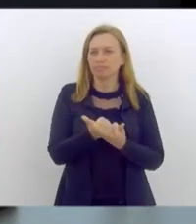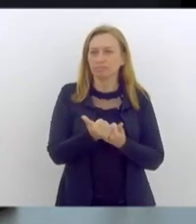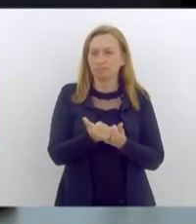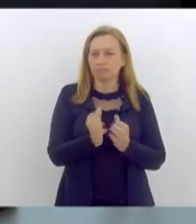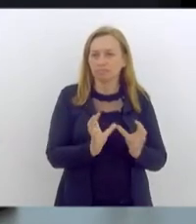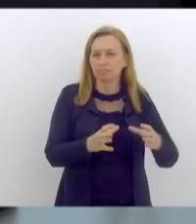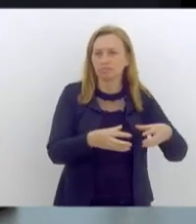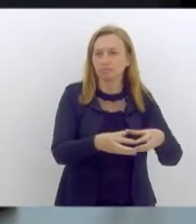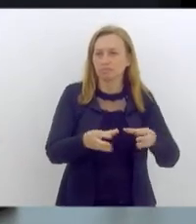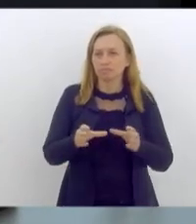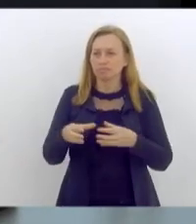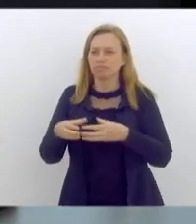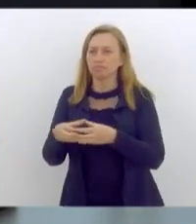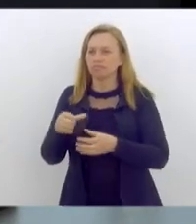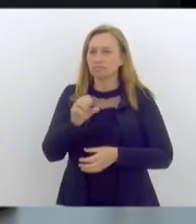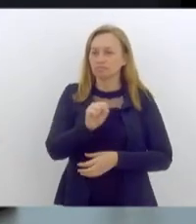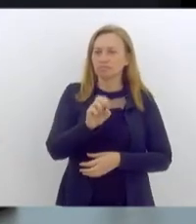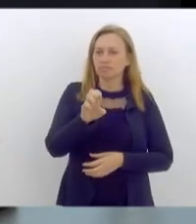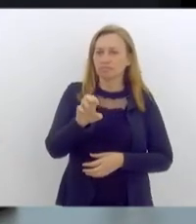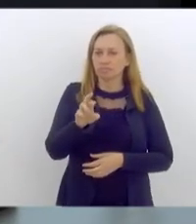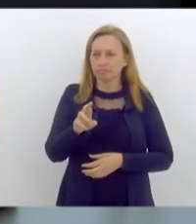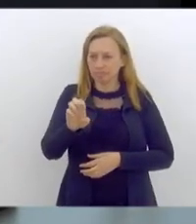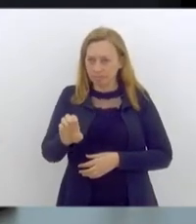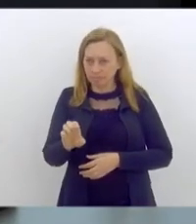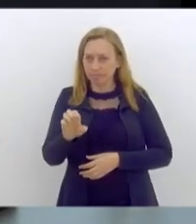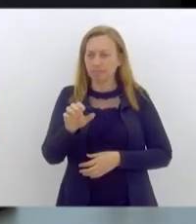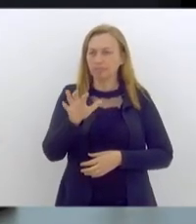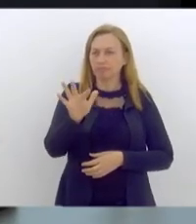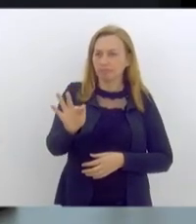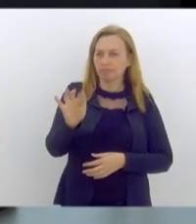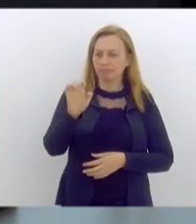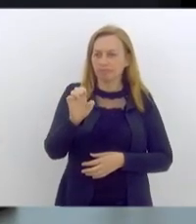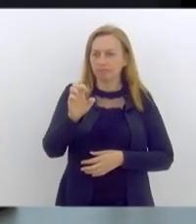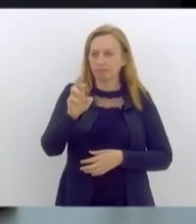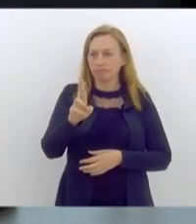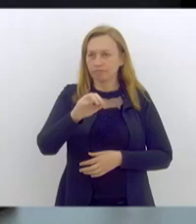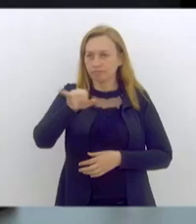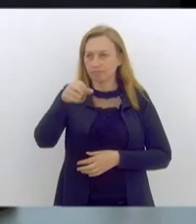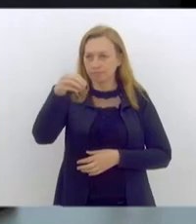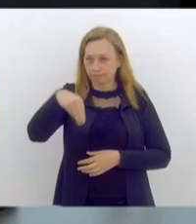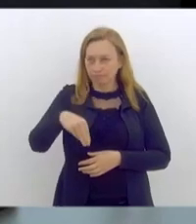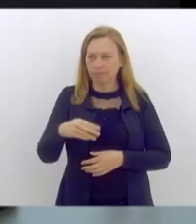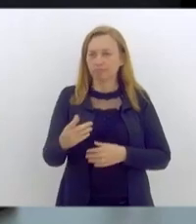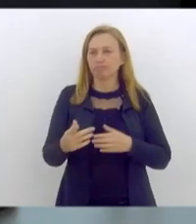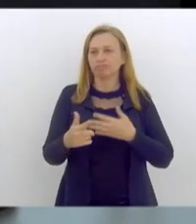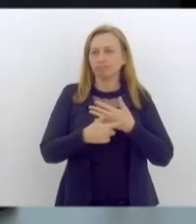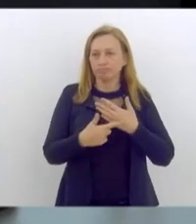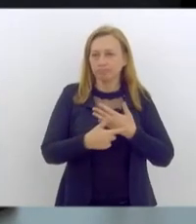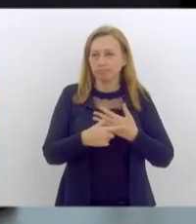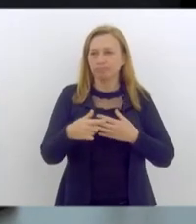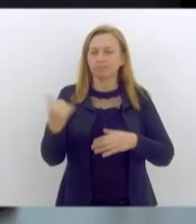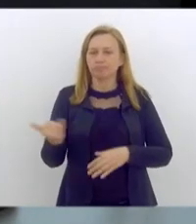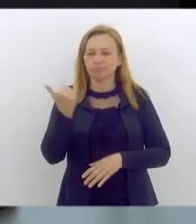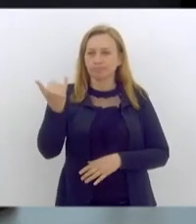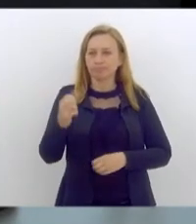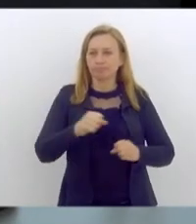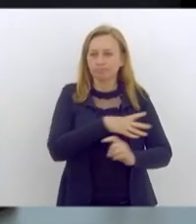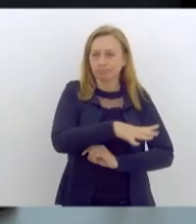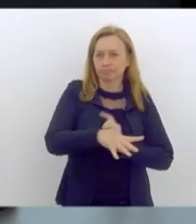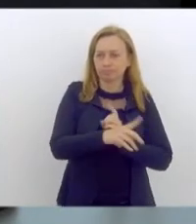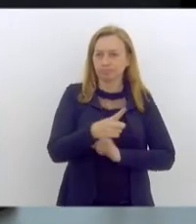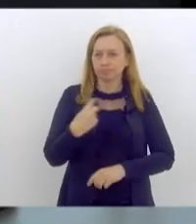Sebrae comércio né sociedade civil organizada já Faz esse papel tão importante na nossa sociedade